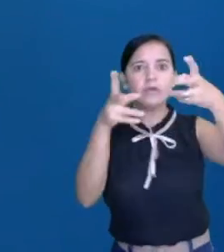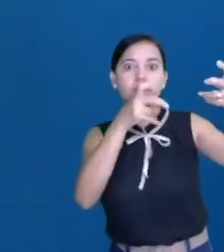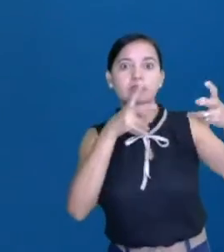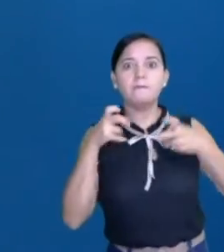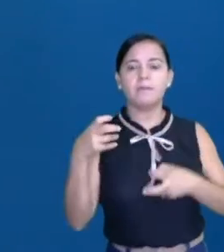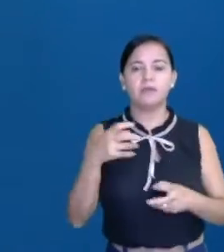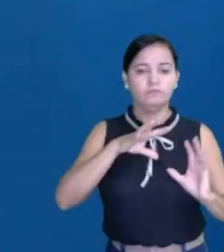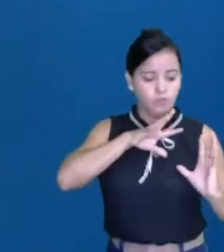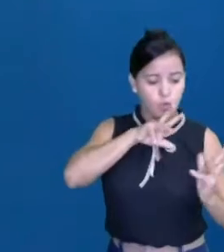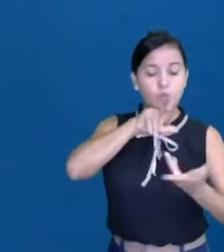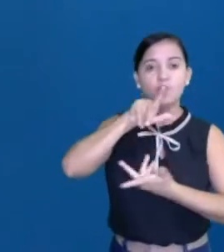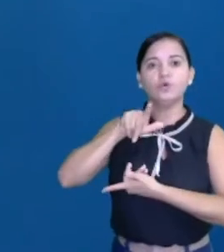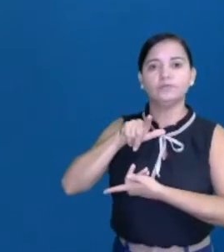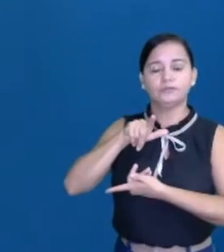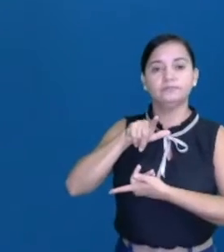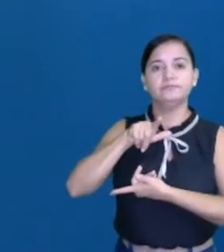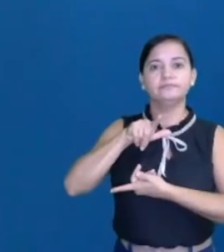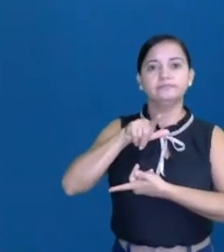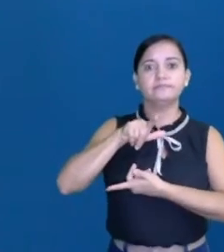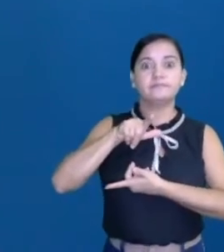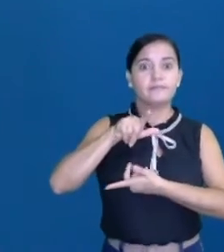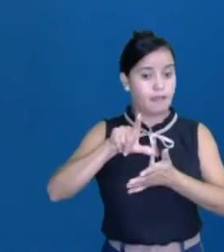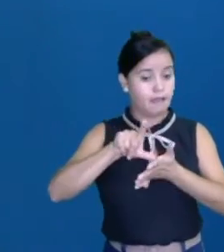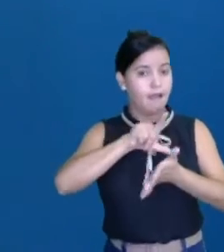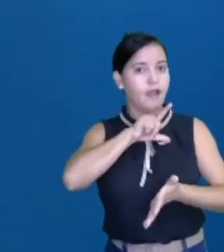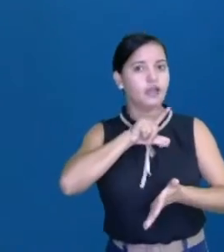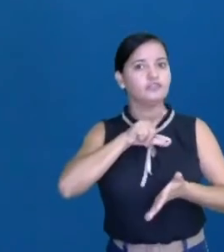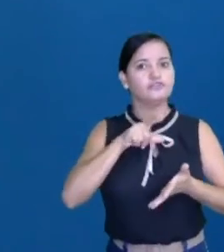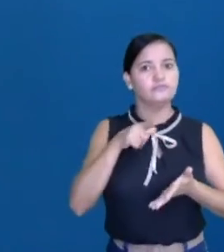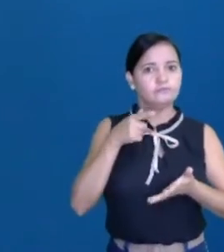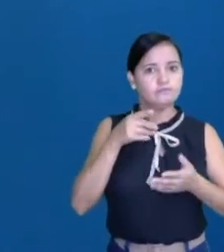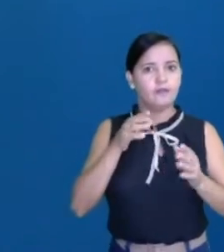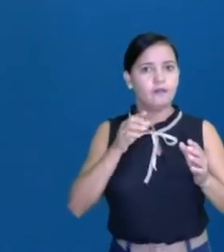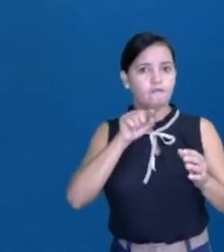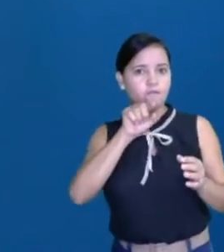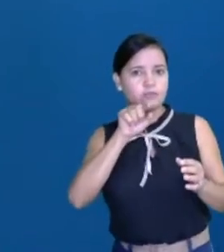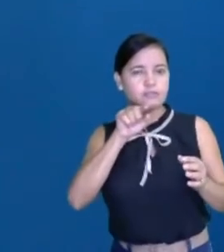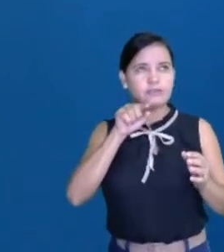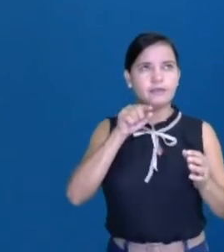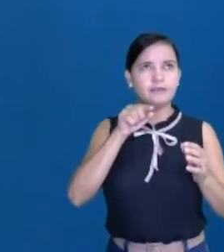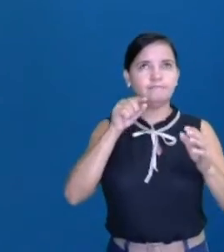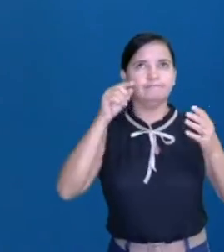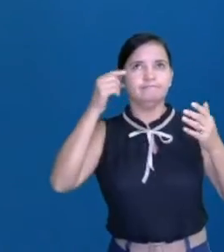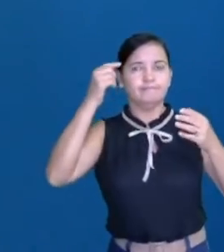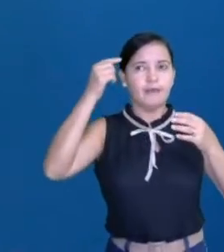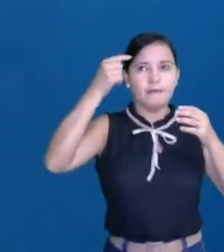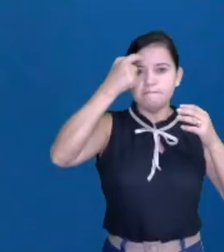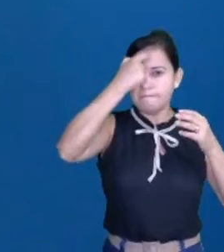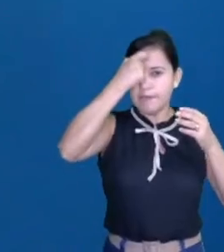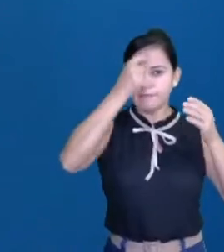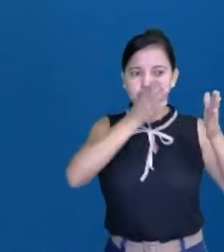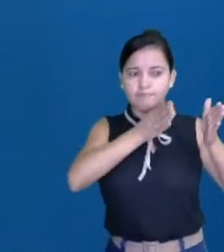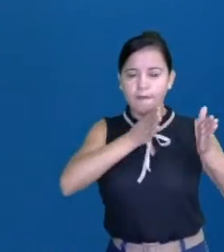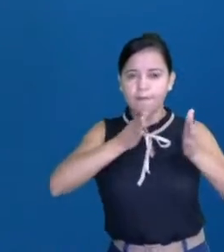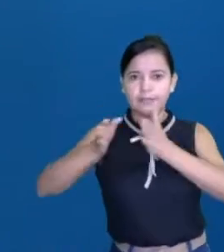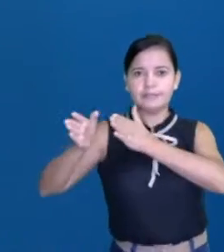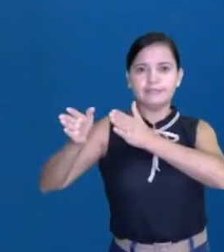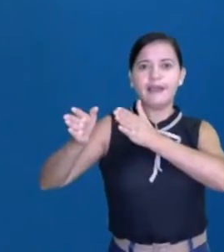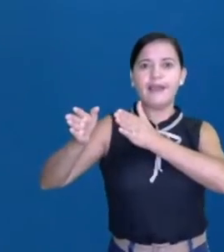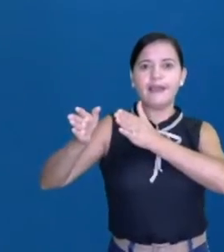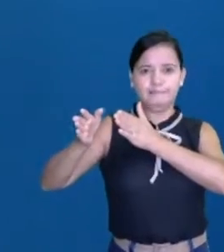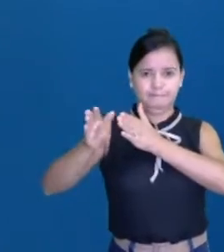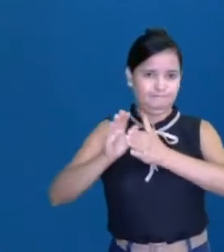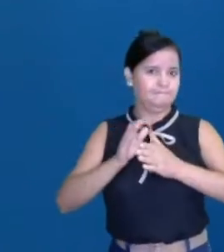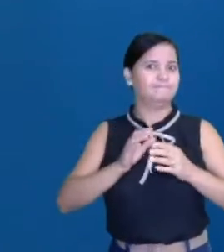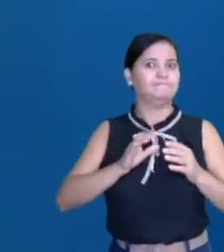se apropria dessas informações para justamente você começar a metabolizar e a gente seguir agora um caminho virtuoso. Por favor, produção,